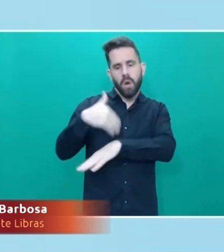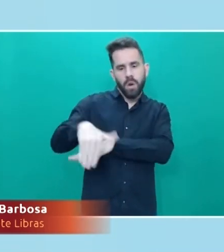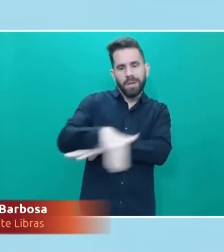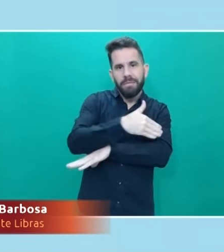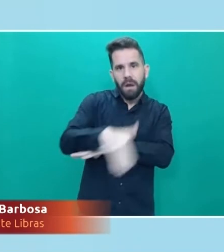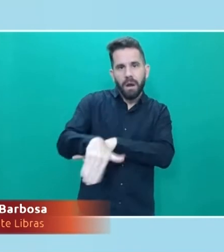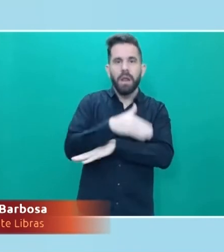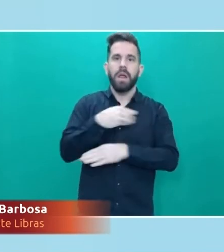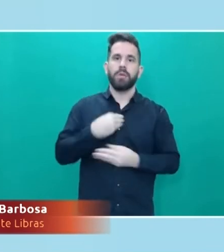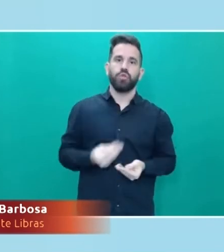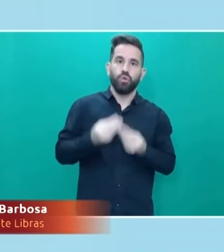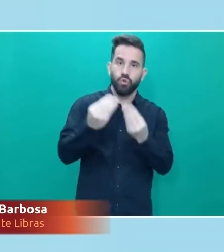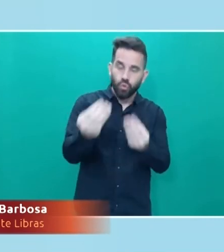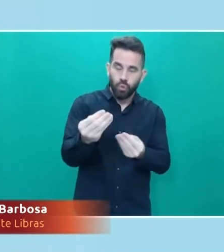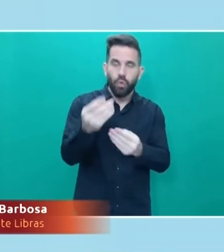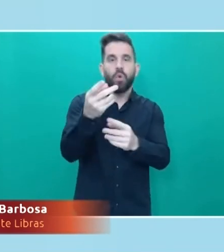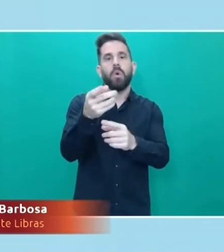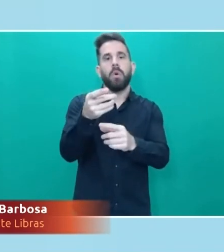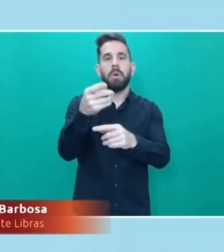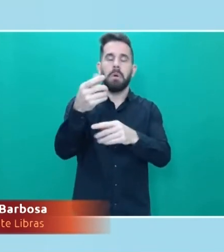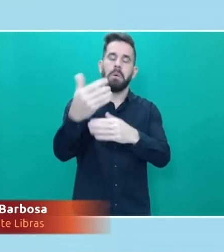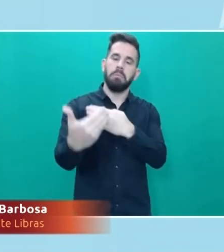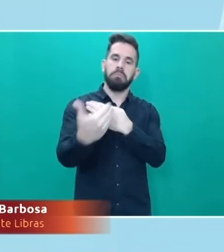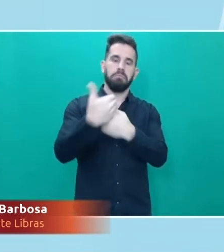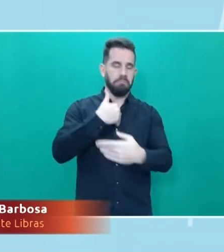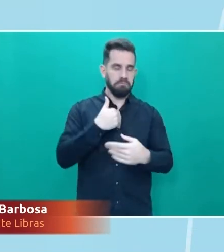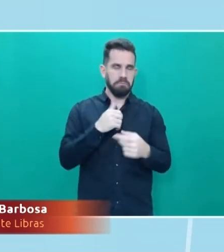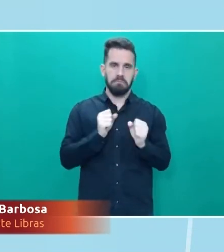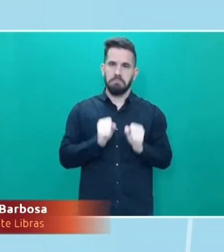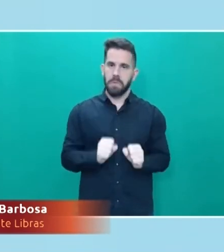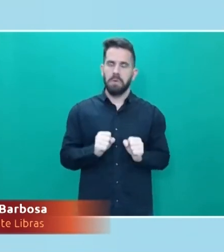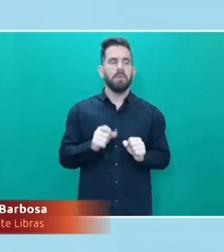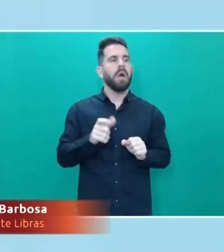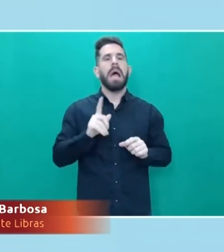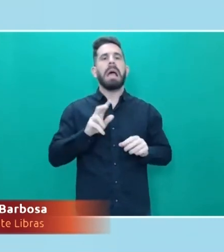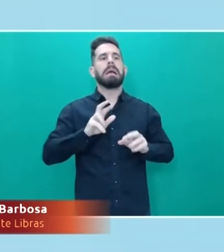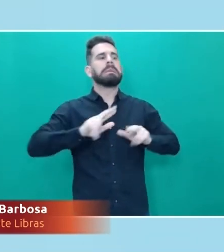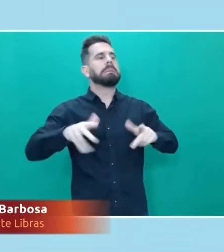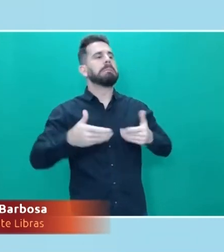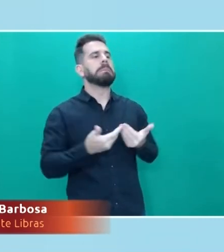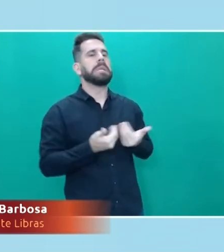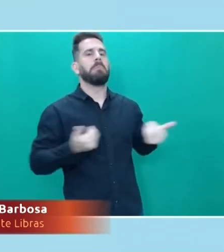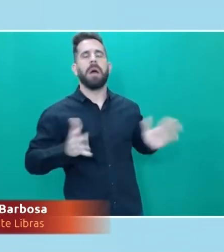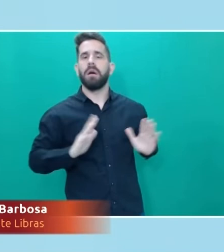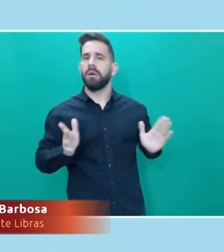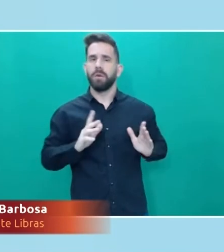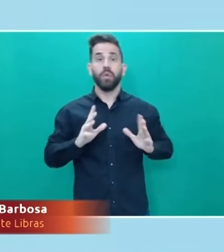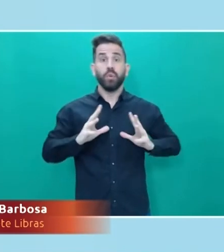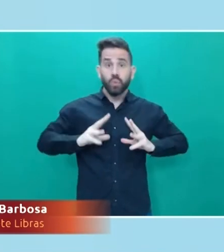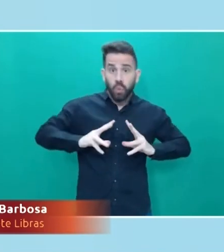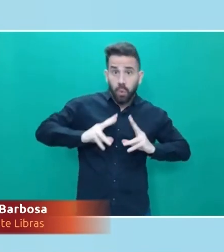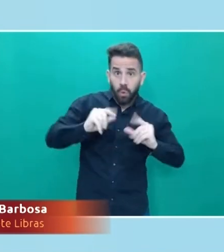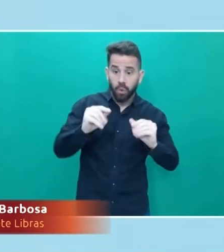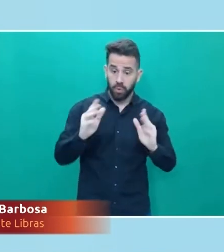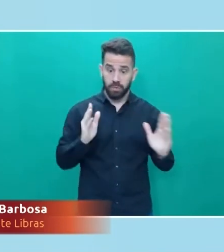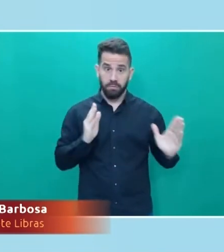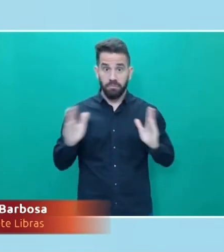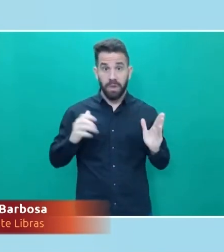localização, e não vai ter essa distinção, não. Vai ser para todos que atingirem essa faixa